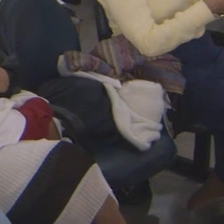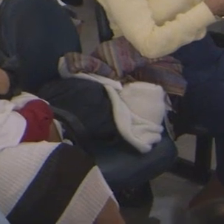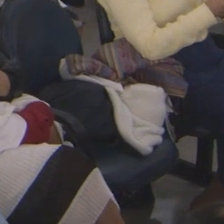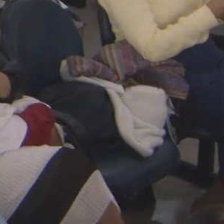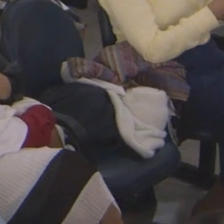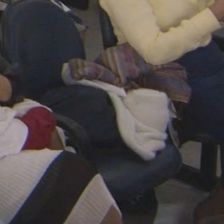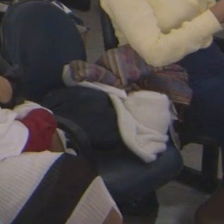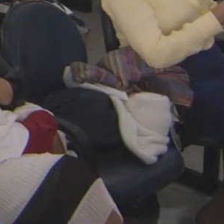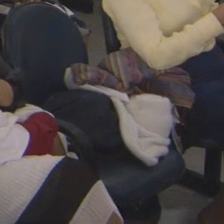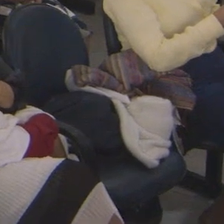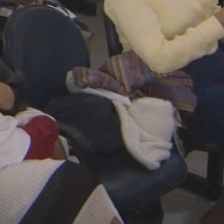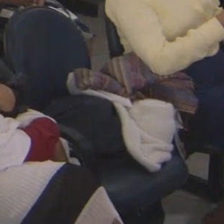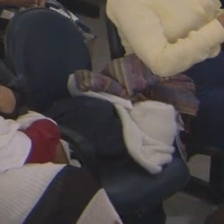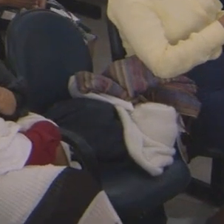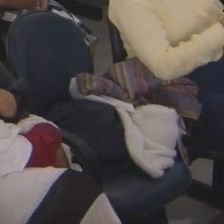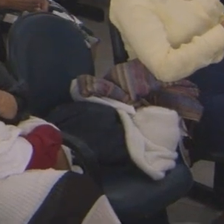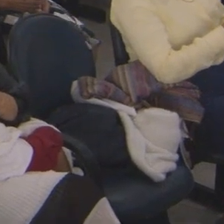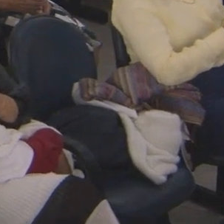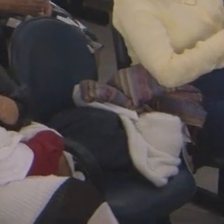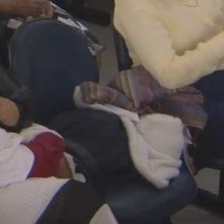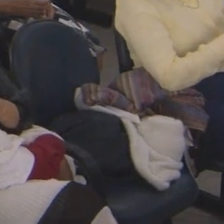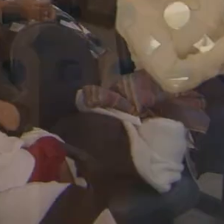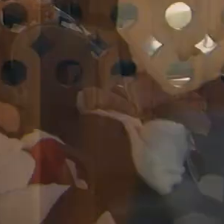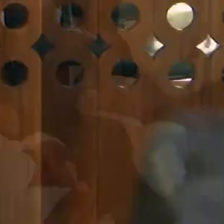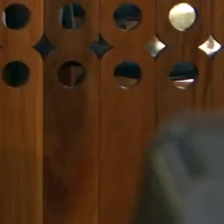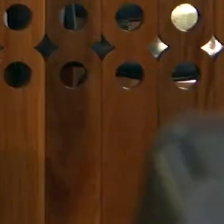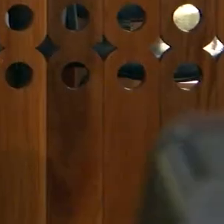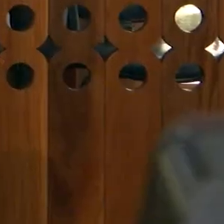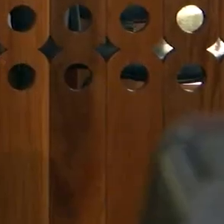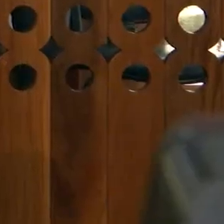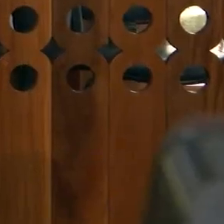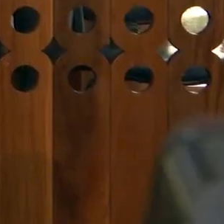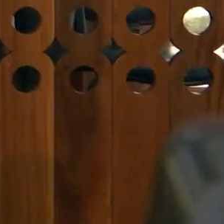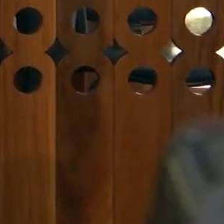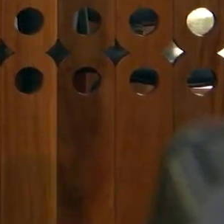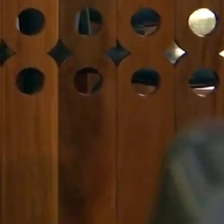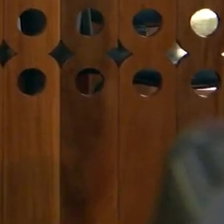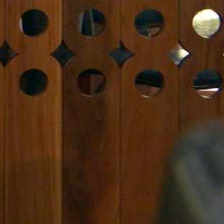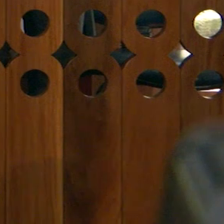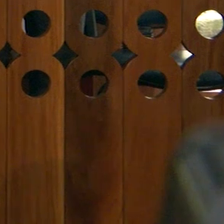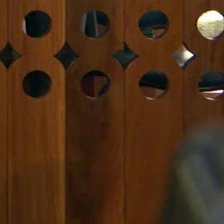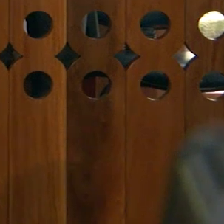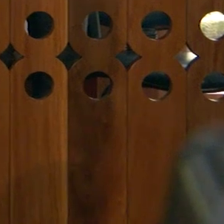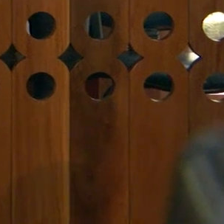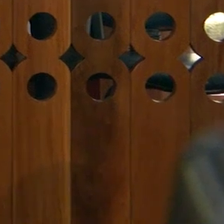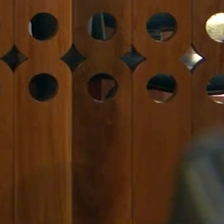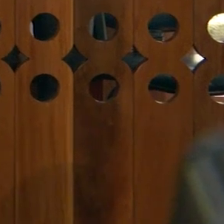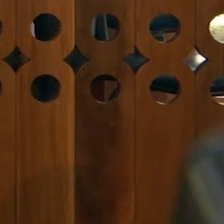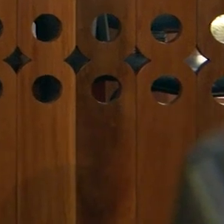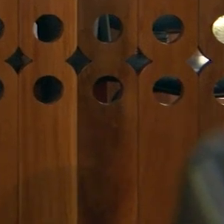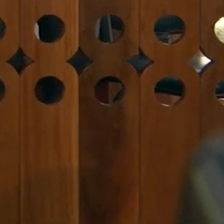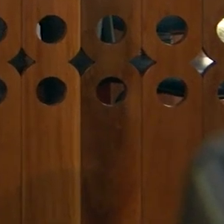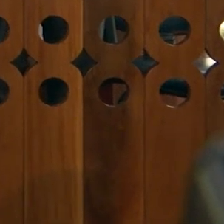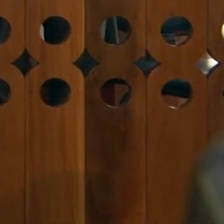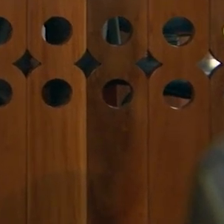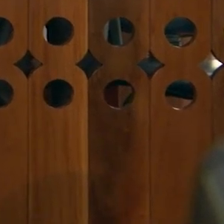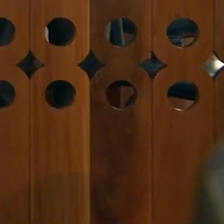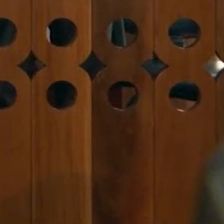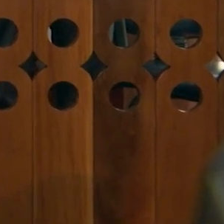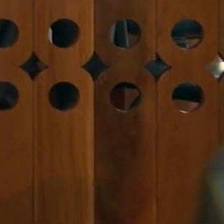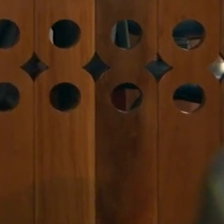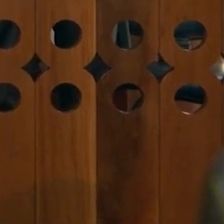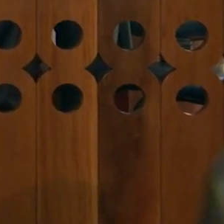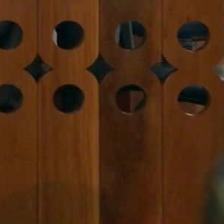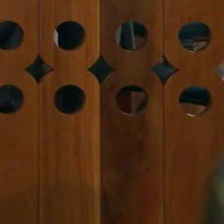experiências, vitórias o Senhor nos deu. Grandes coisas tem feito o Senhor por nós, fez o Senhor por nós e por isso estamos alegres.